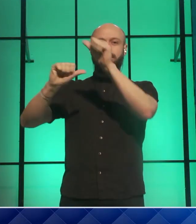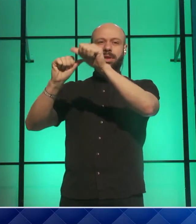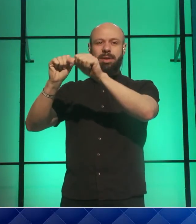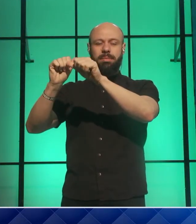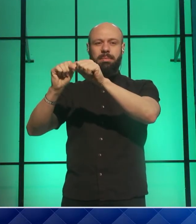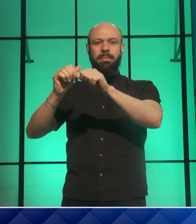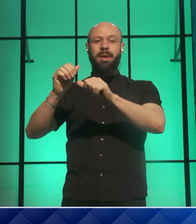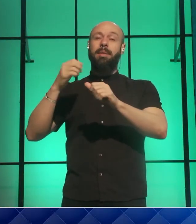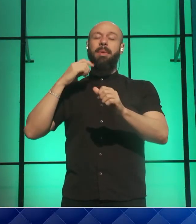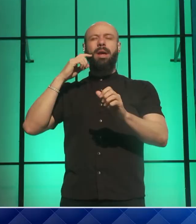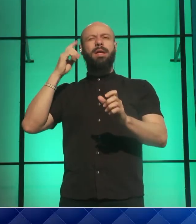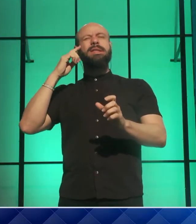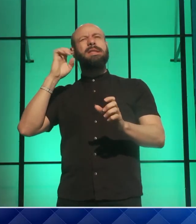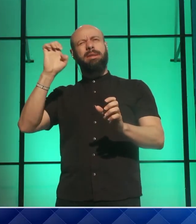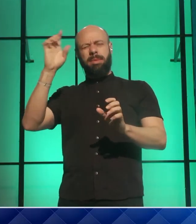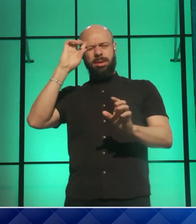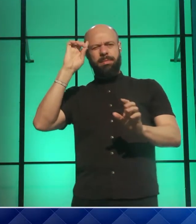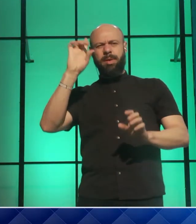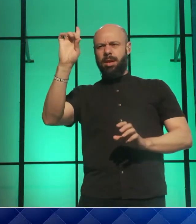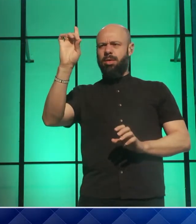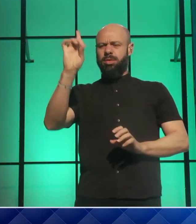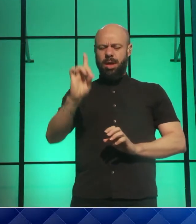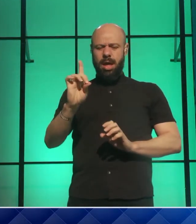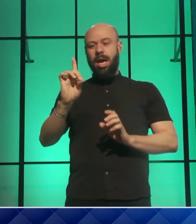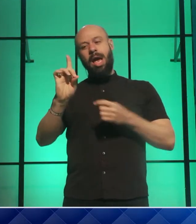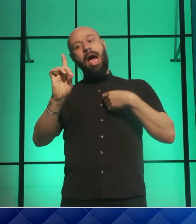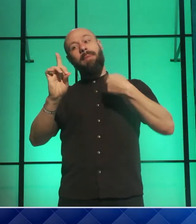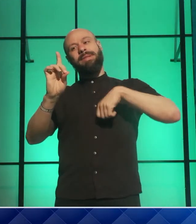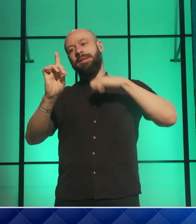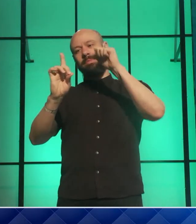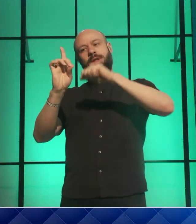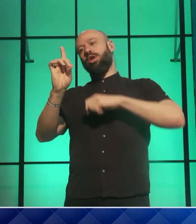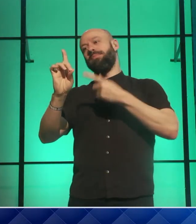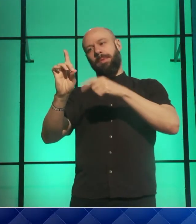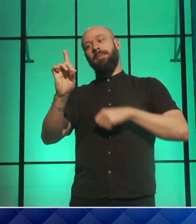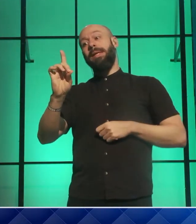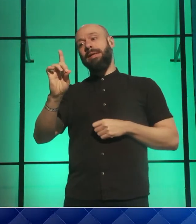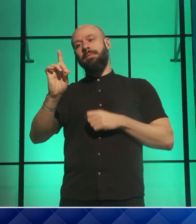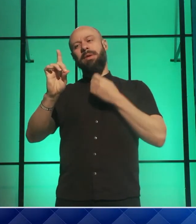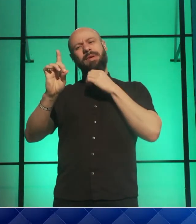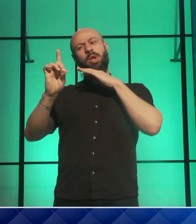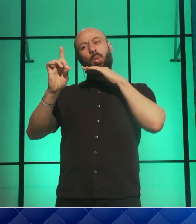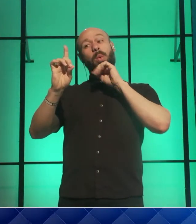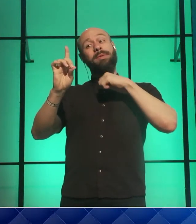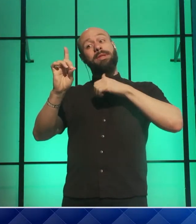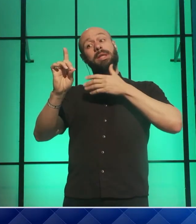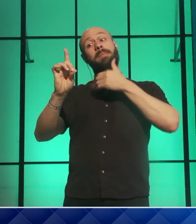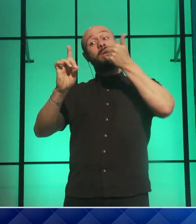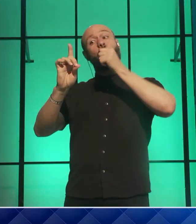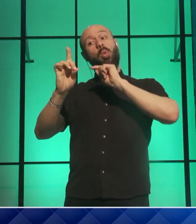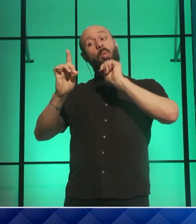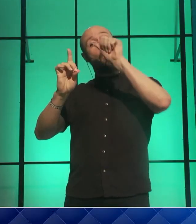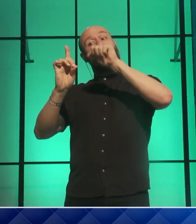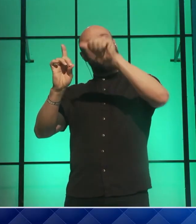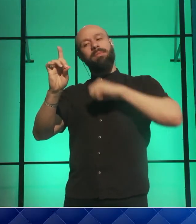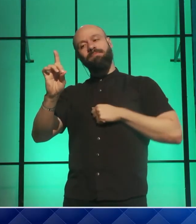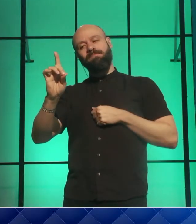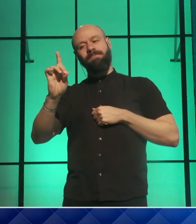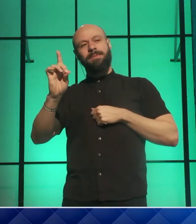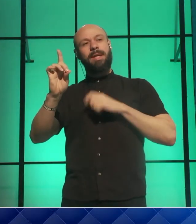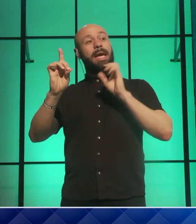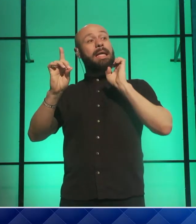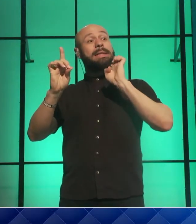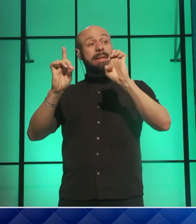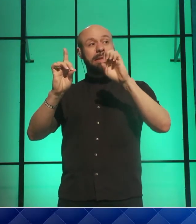completo antes. Não, Ele continua sendo Deus. Eu sou o Senhor, diz